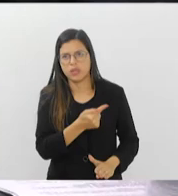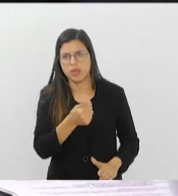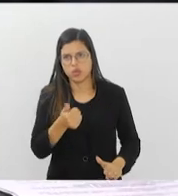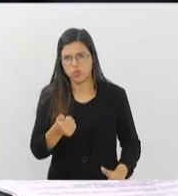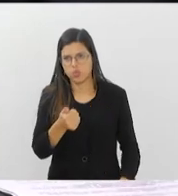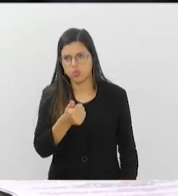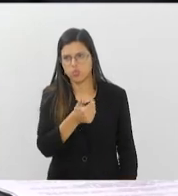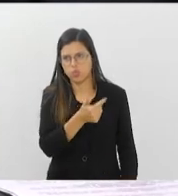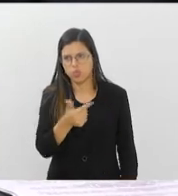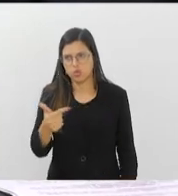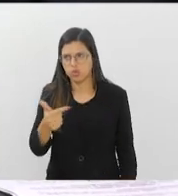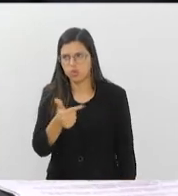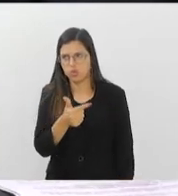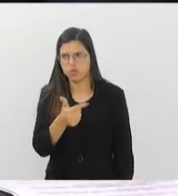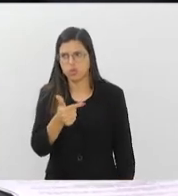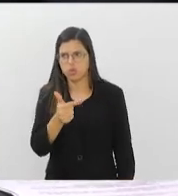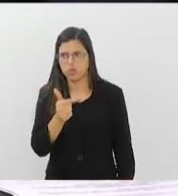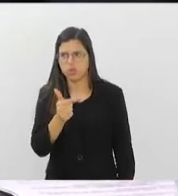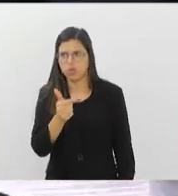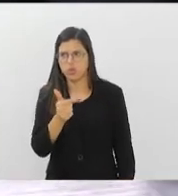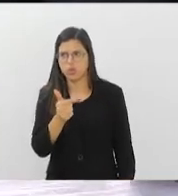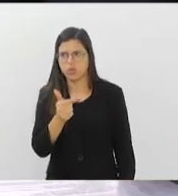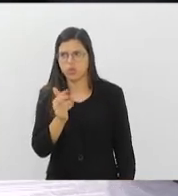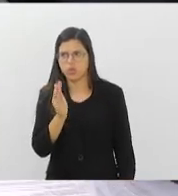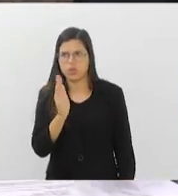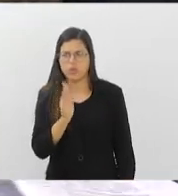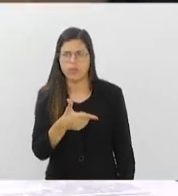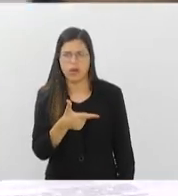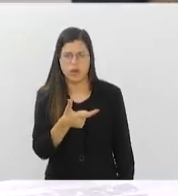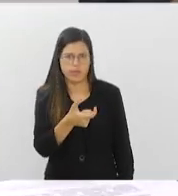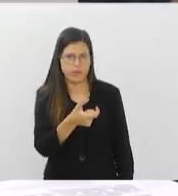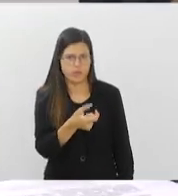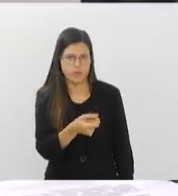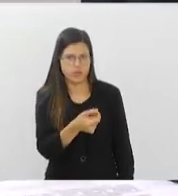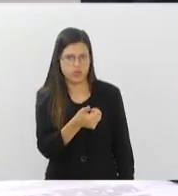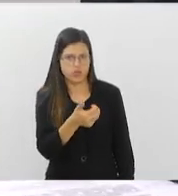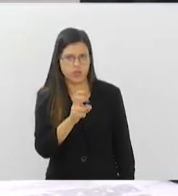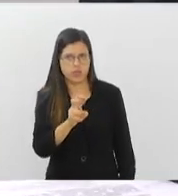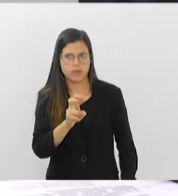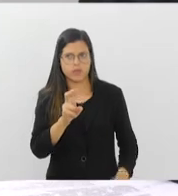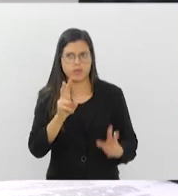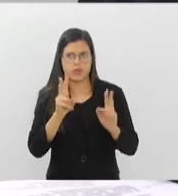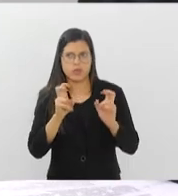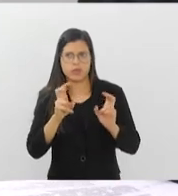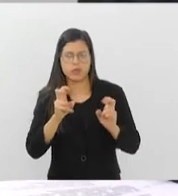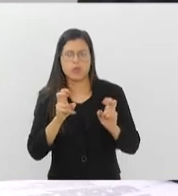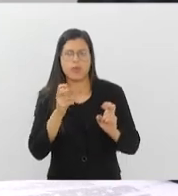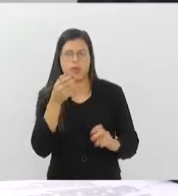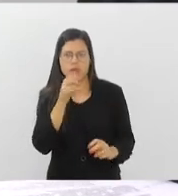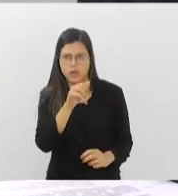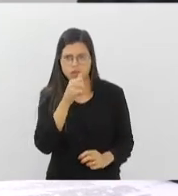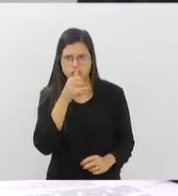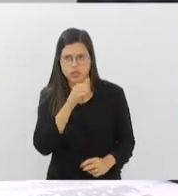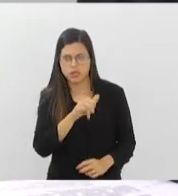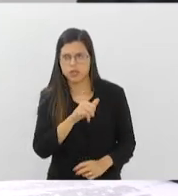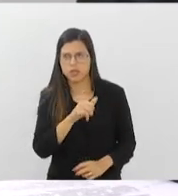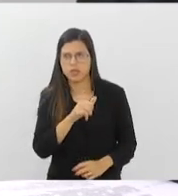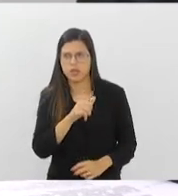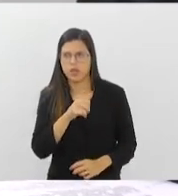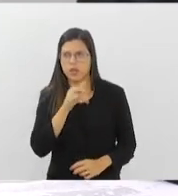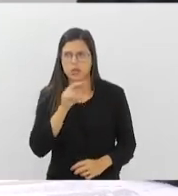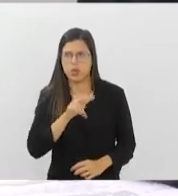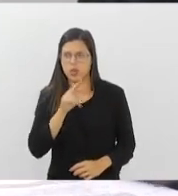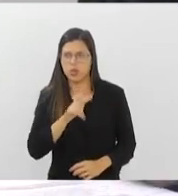7122 de 2015, sobre eficiência energética. Veja bem, não é para dizer